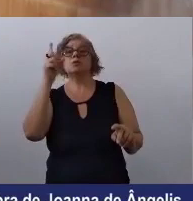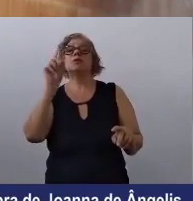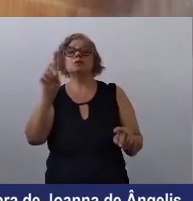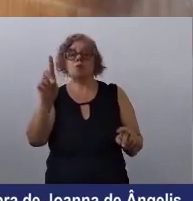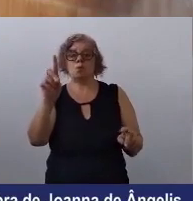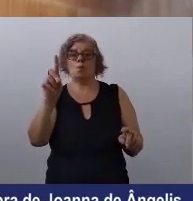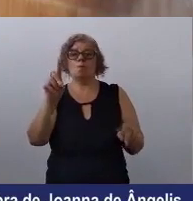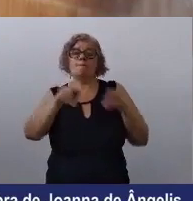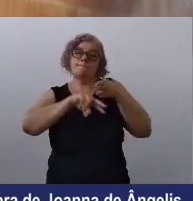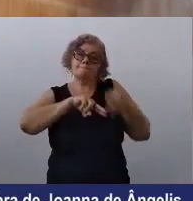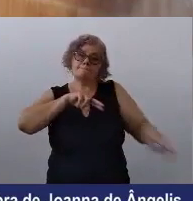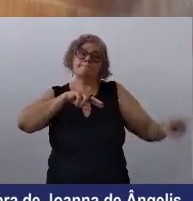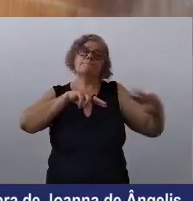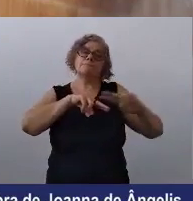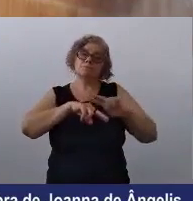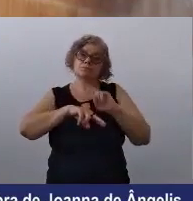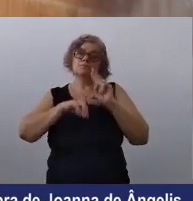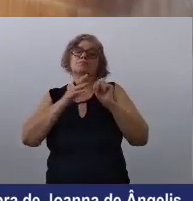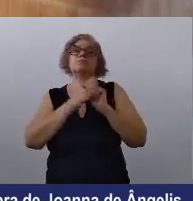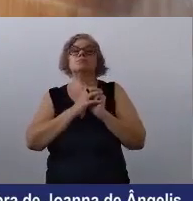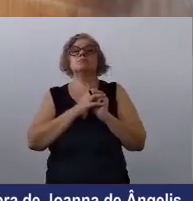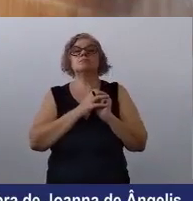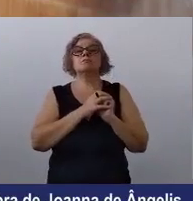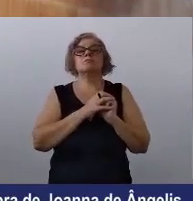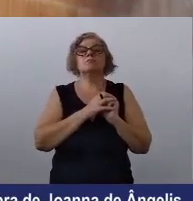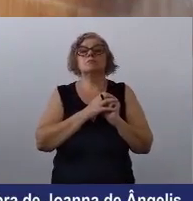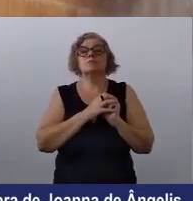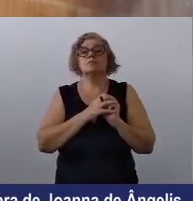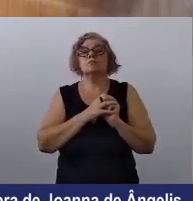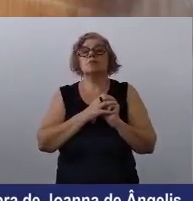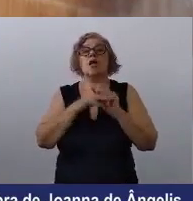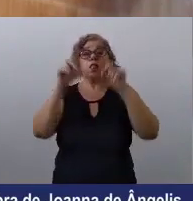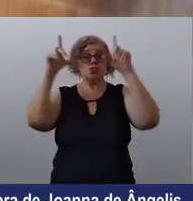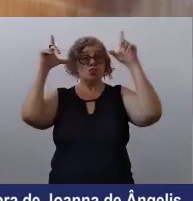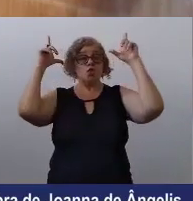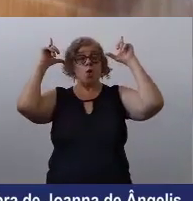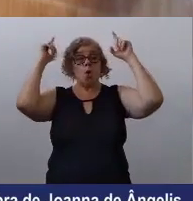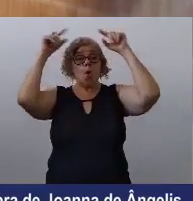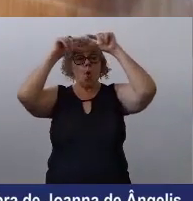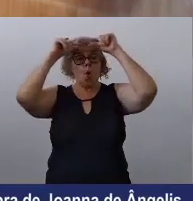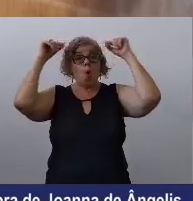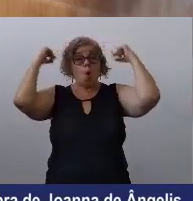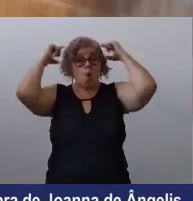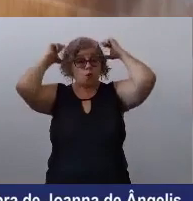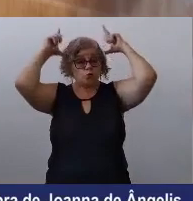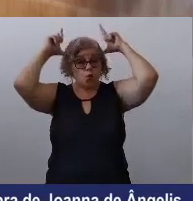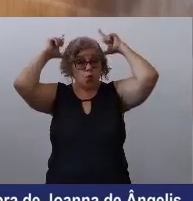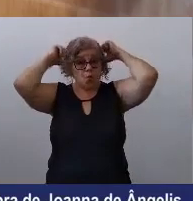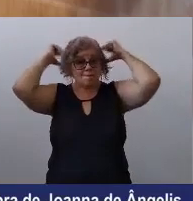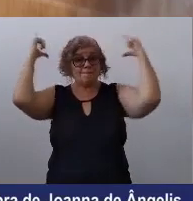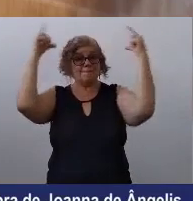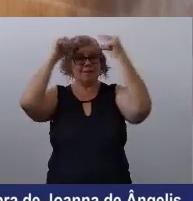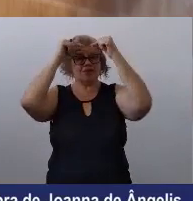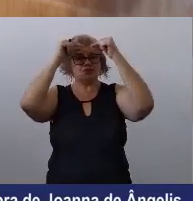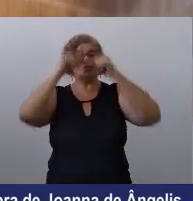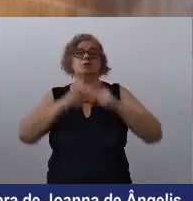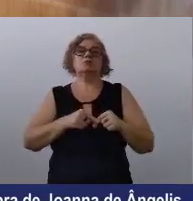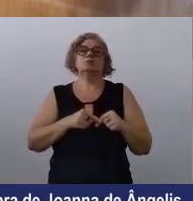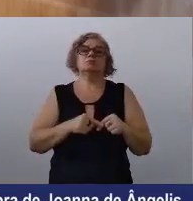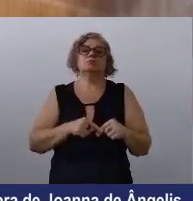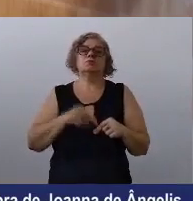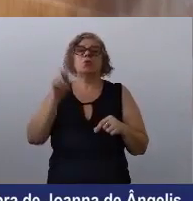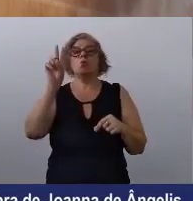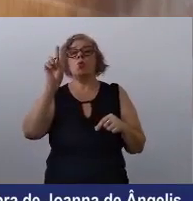1651, reencarna na cidade de São Miguel de Neplanta, no México, como Juana Asbage,